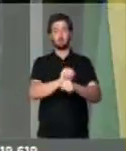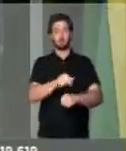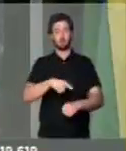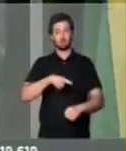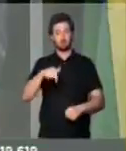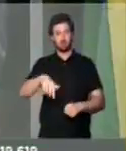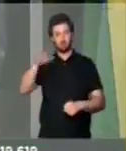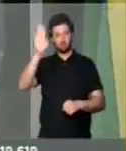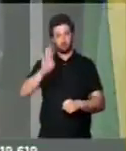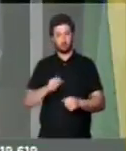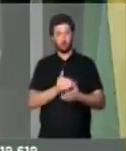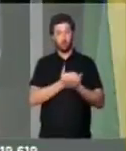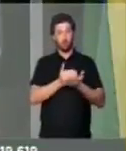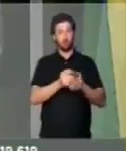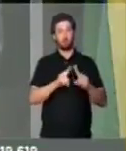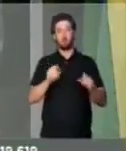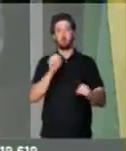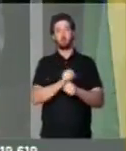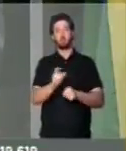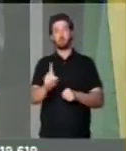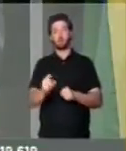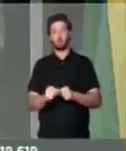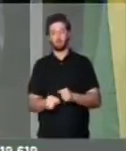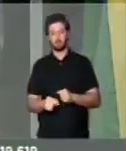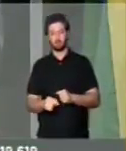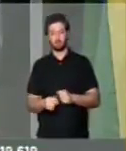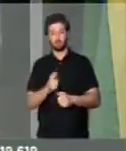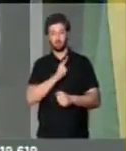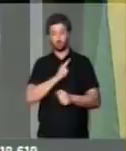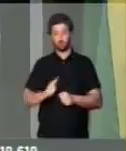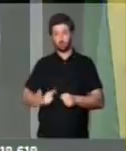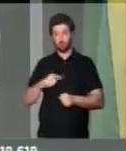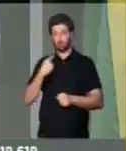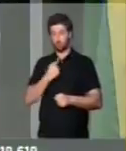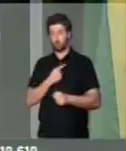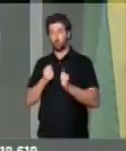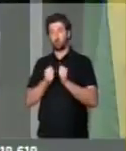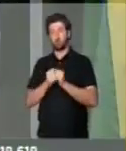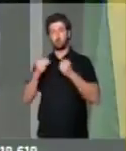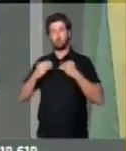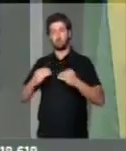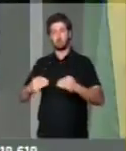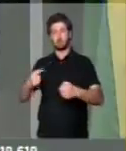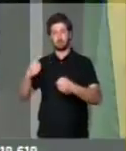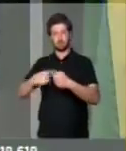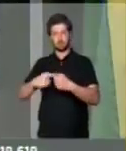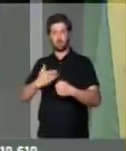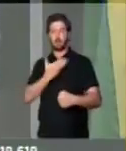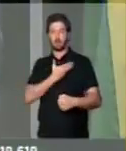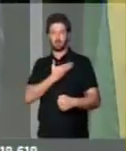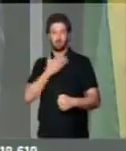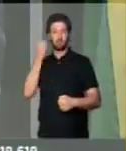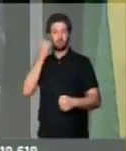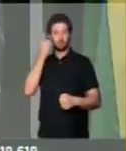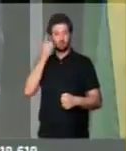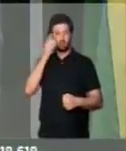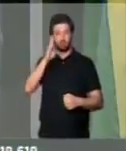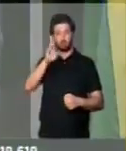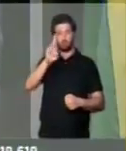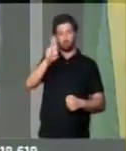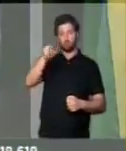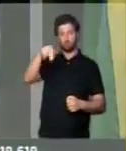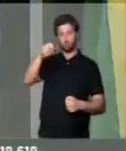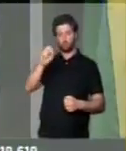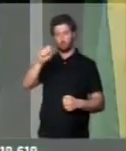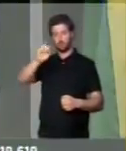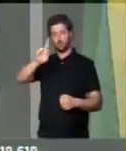país que começaram e não terminaram. O nosso governo, através do Ministério da Cidade, o nosso amigo deputado Bruno